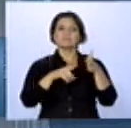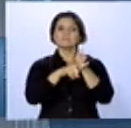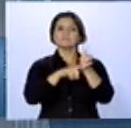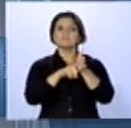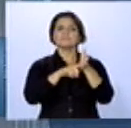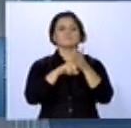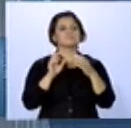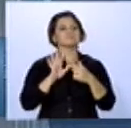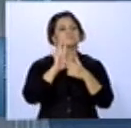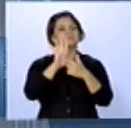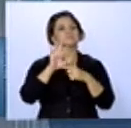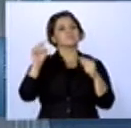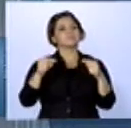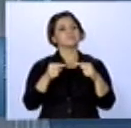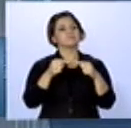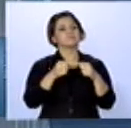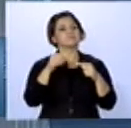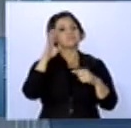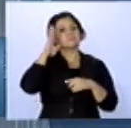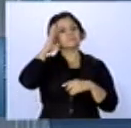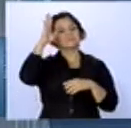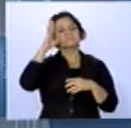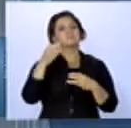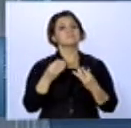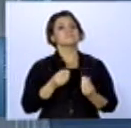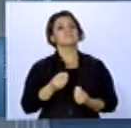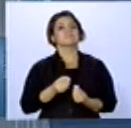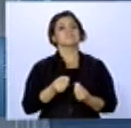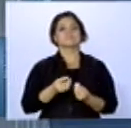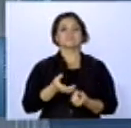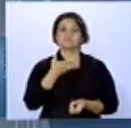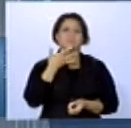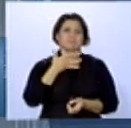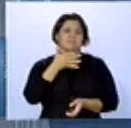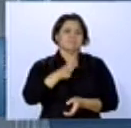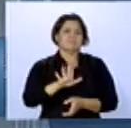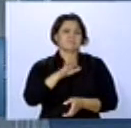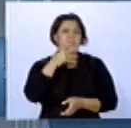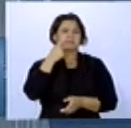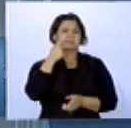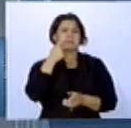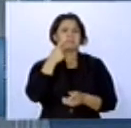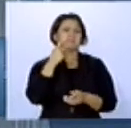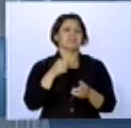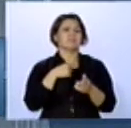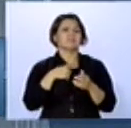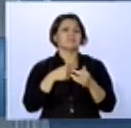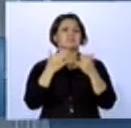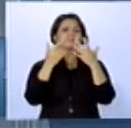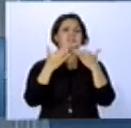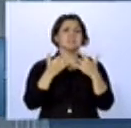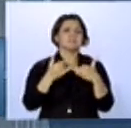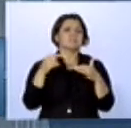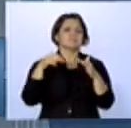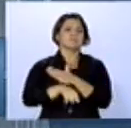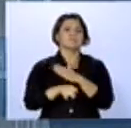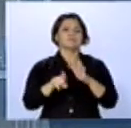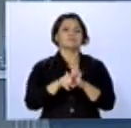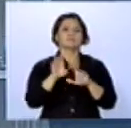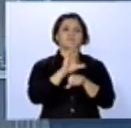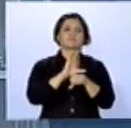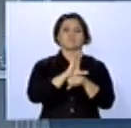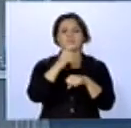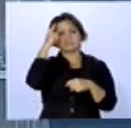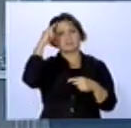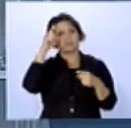objetivo principal na verdade não gostaria nem de entrar nas querelas constitucionais se é constitucional